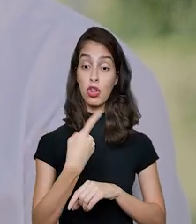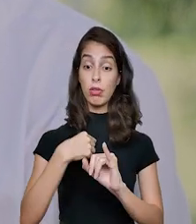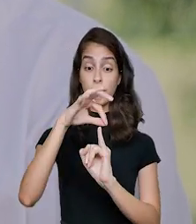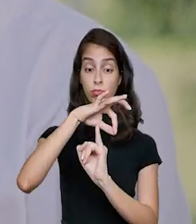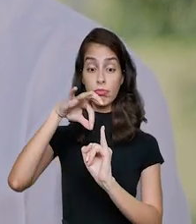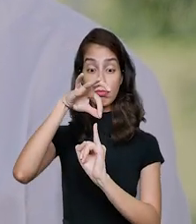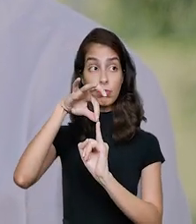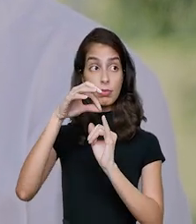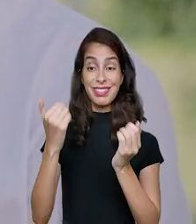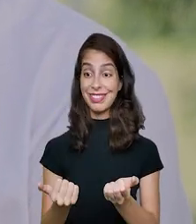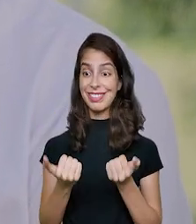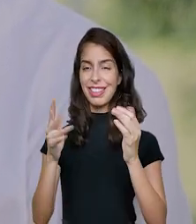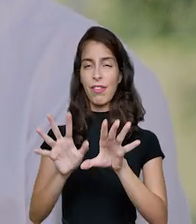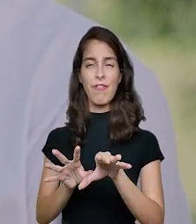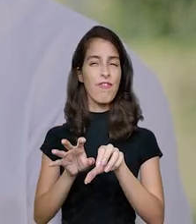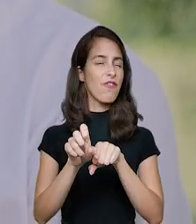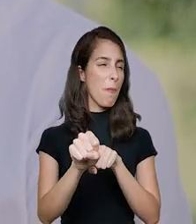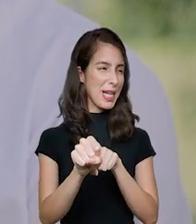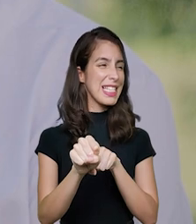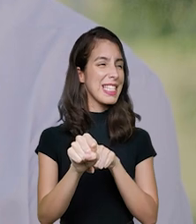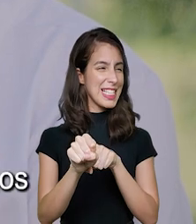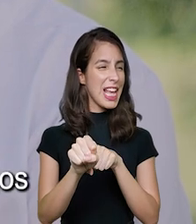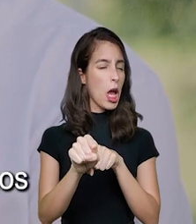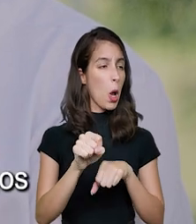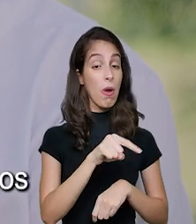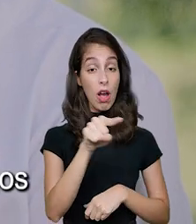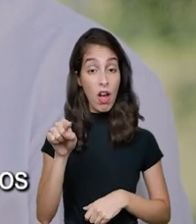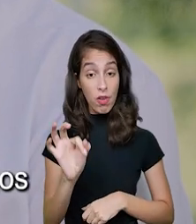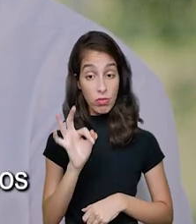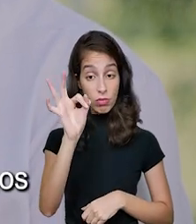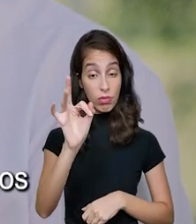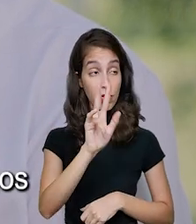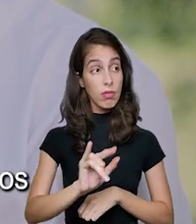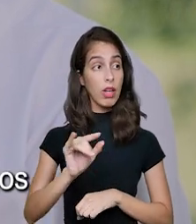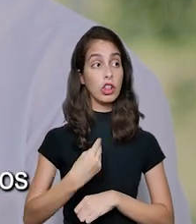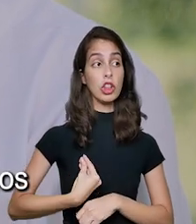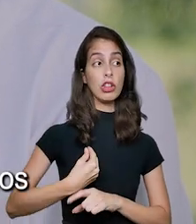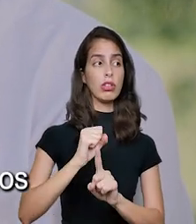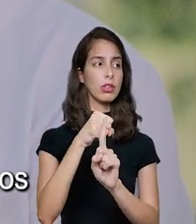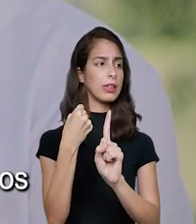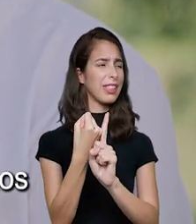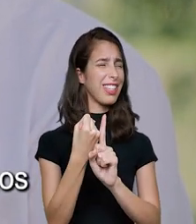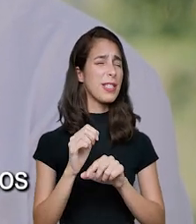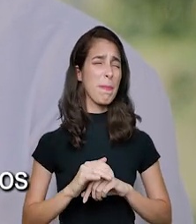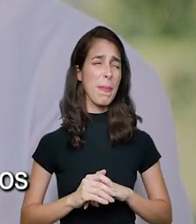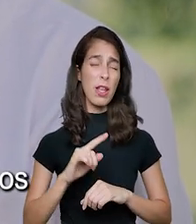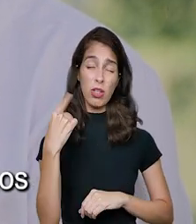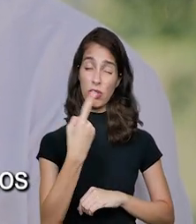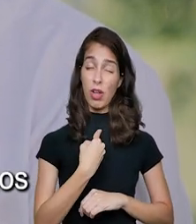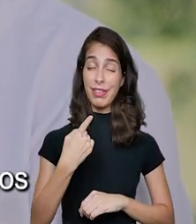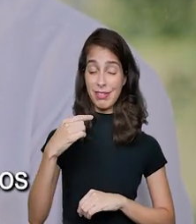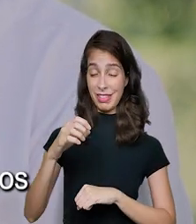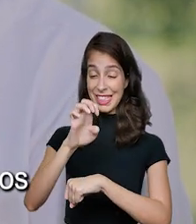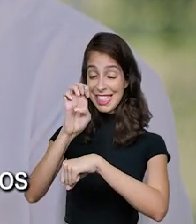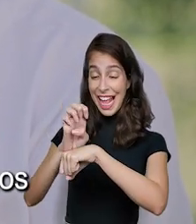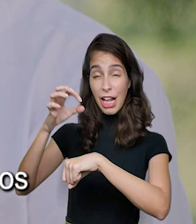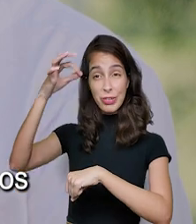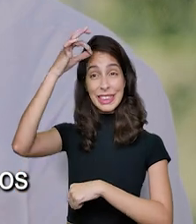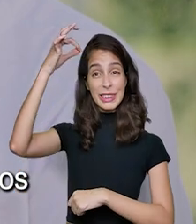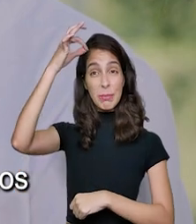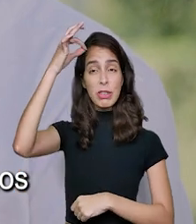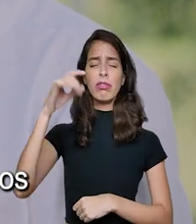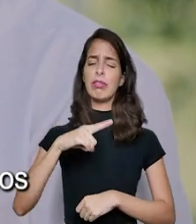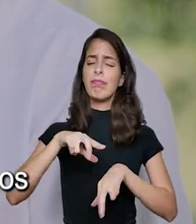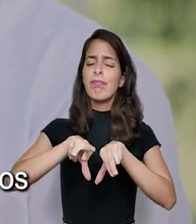importante no Espírito Santo muita pesquisa na na na área agrícola né Nós temos muito pesquisa na área